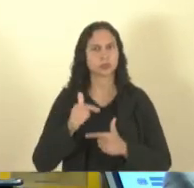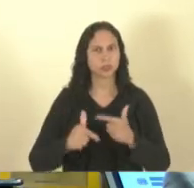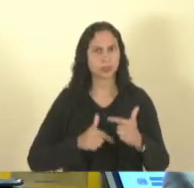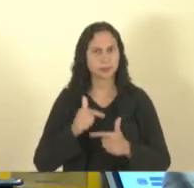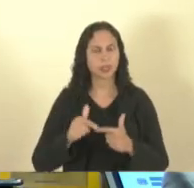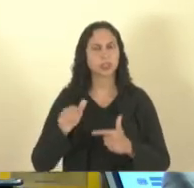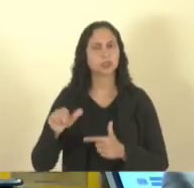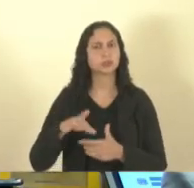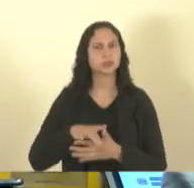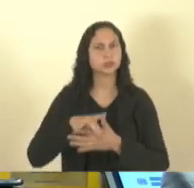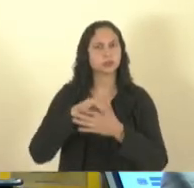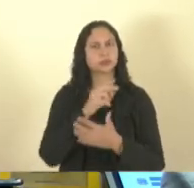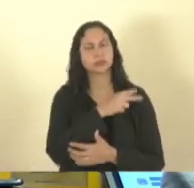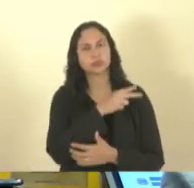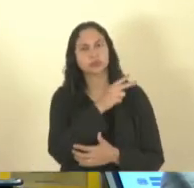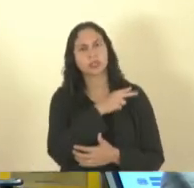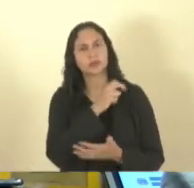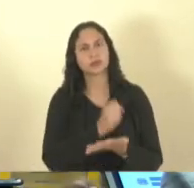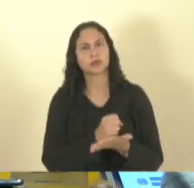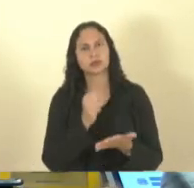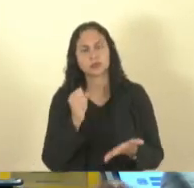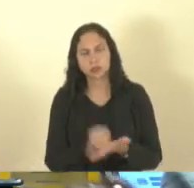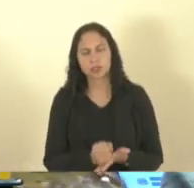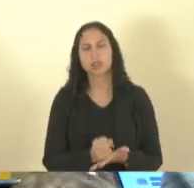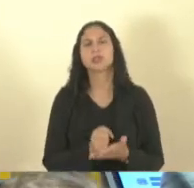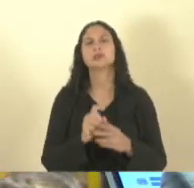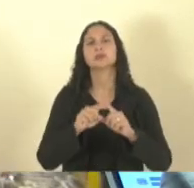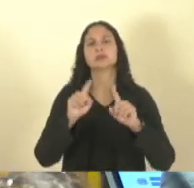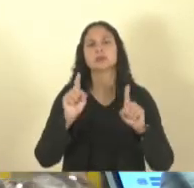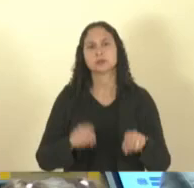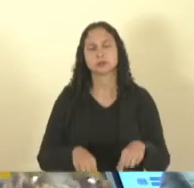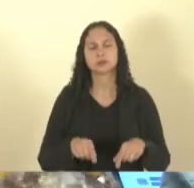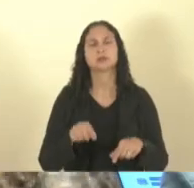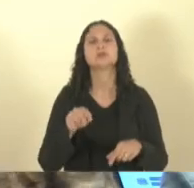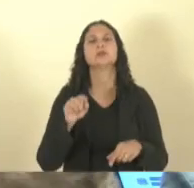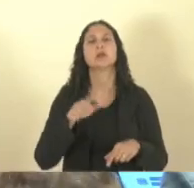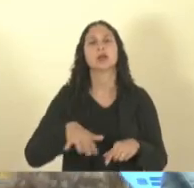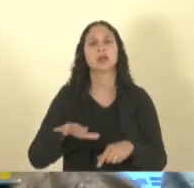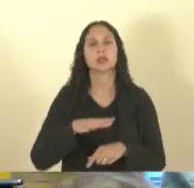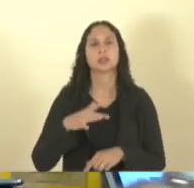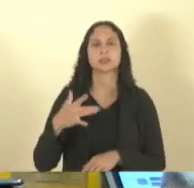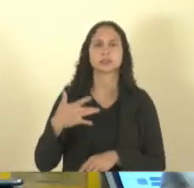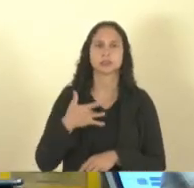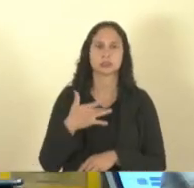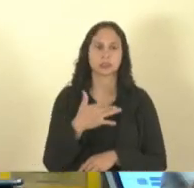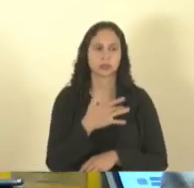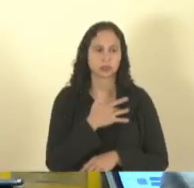Atual chefe do núcleo de contratos e convênios da Secretaria de Estado da Saúde.